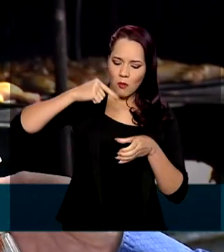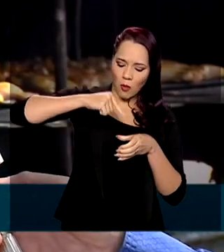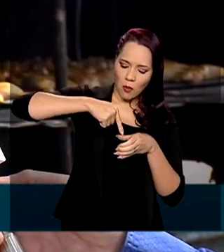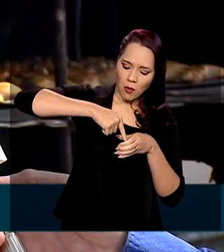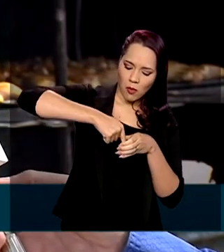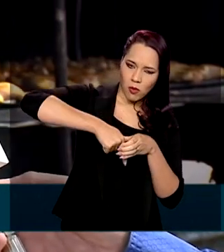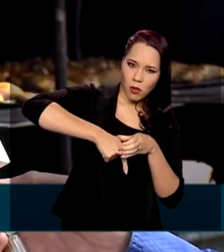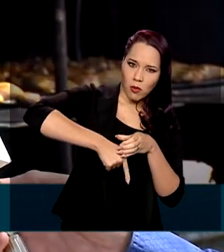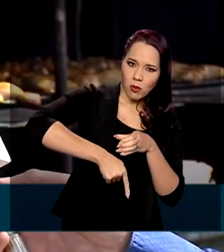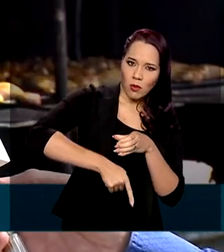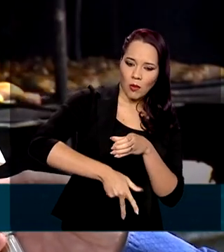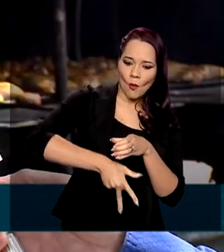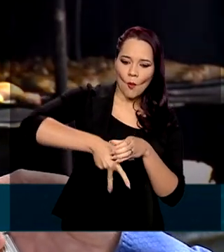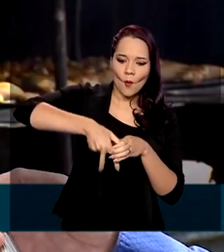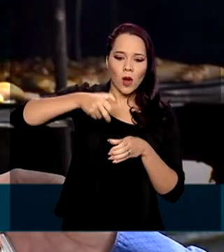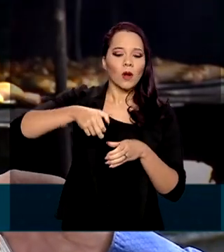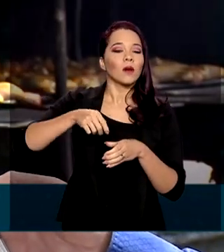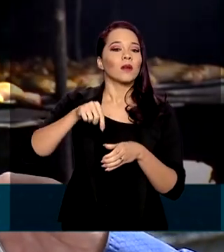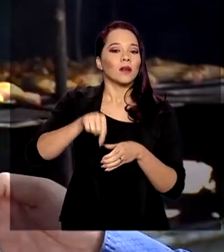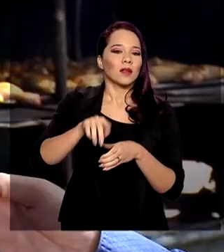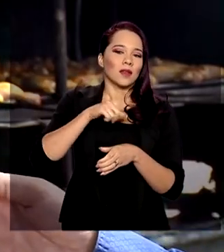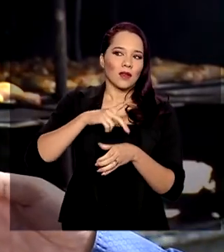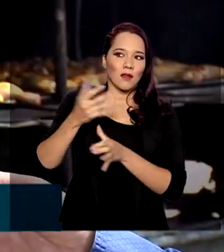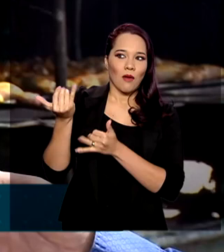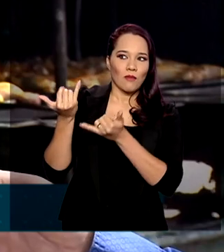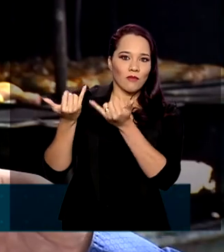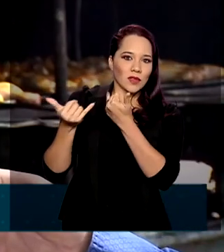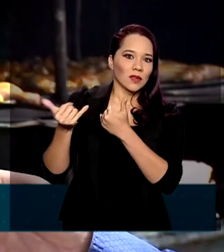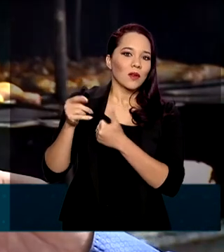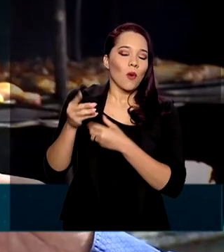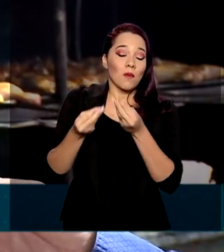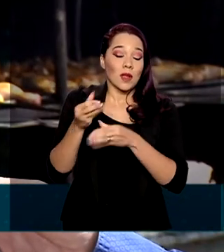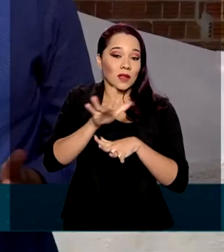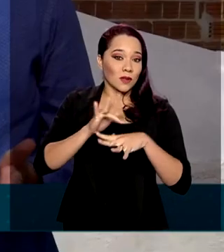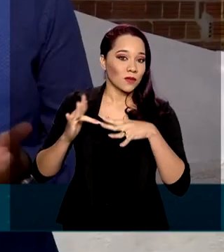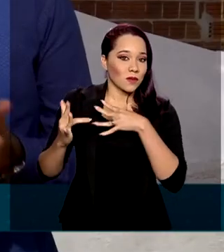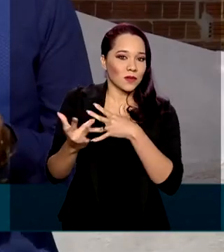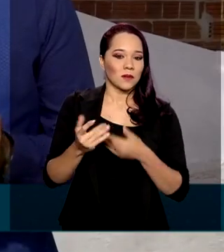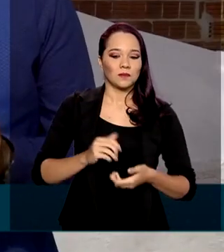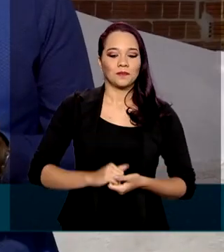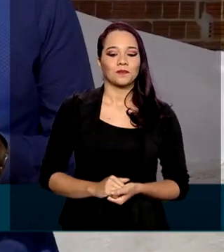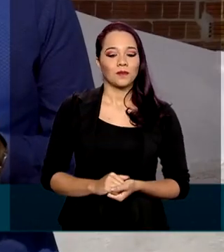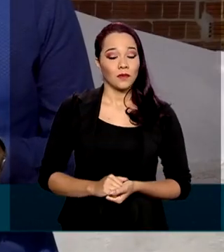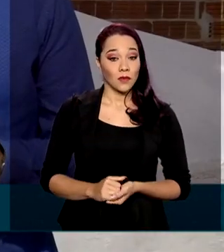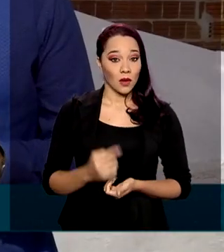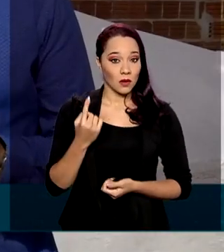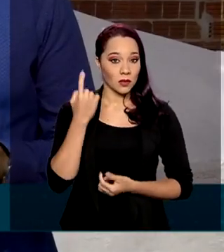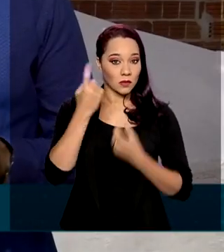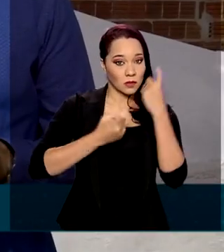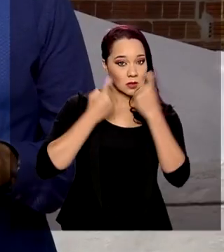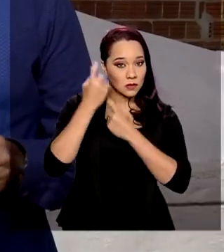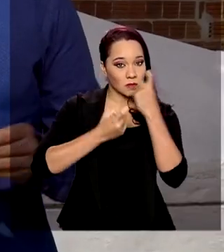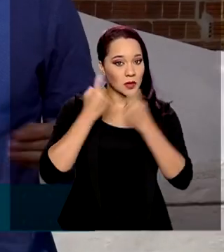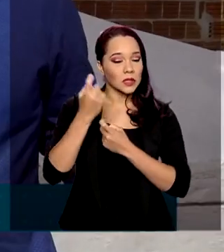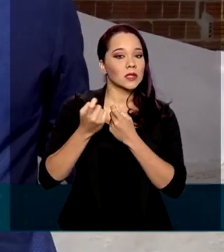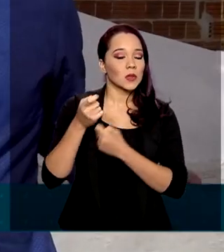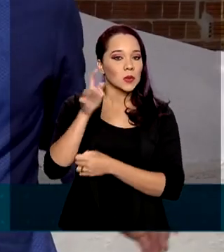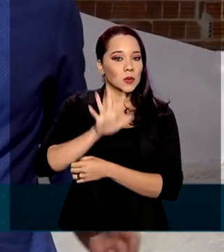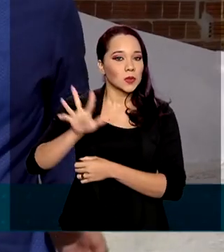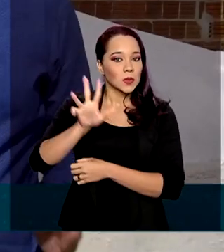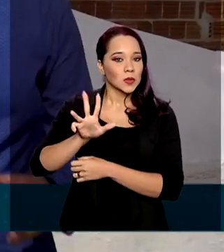estou sabendo, por redes sociais. Uma das grandes preocupações do semiárido